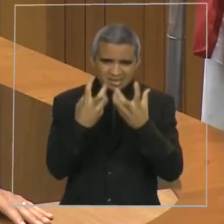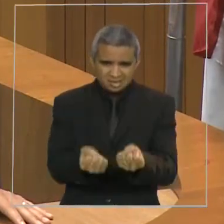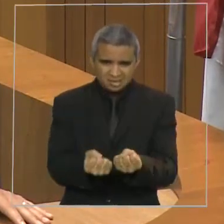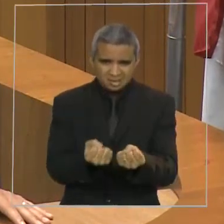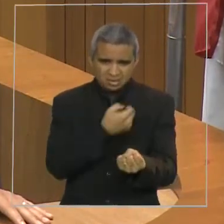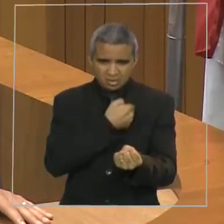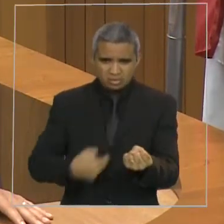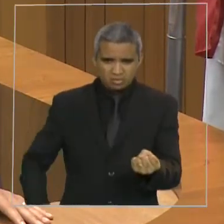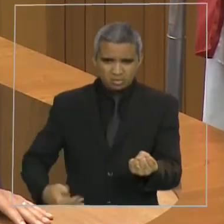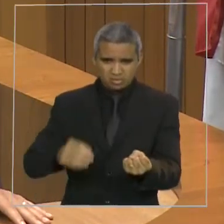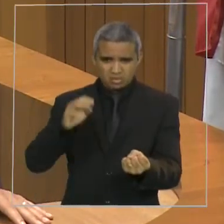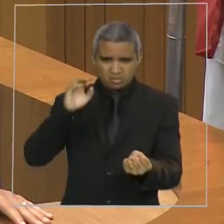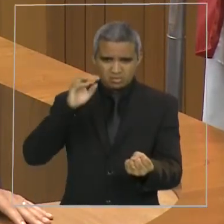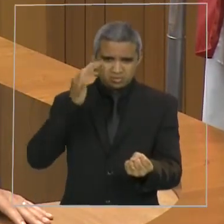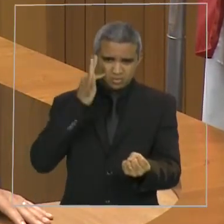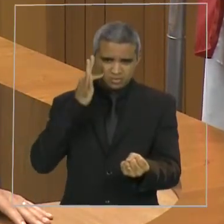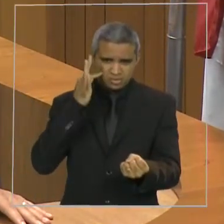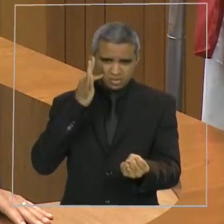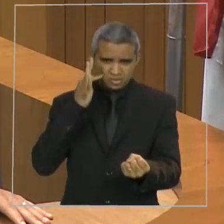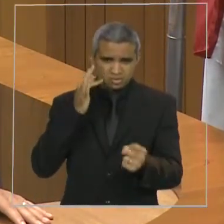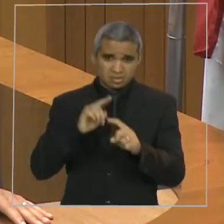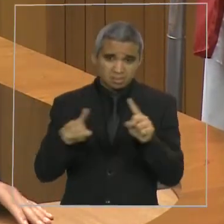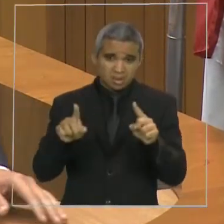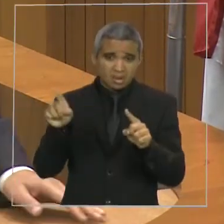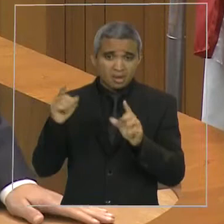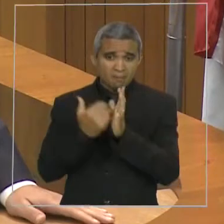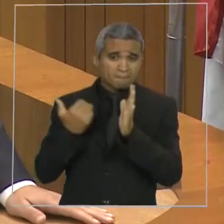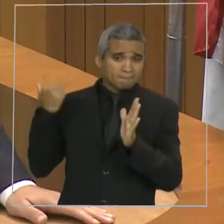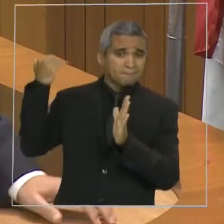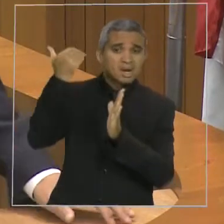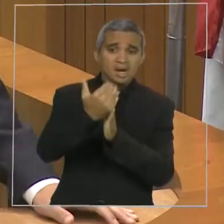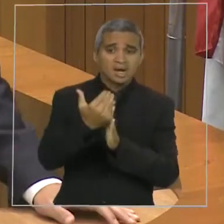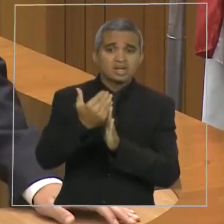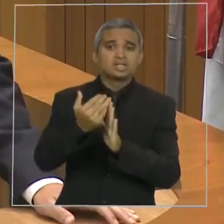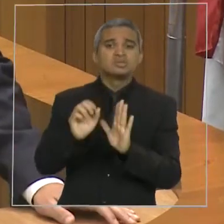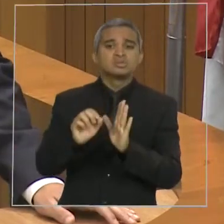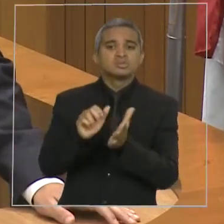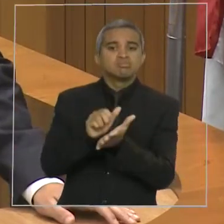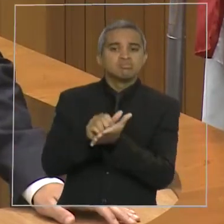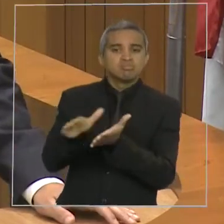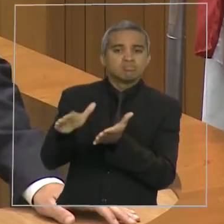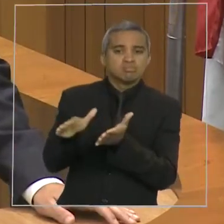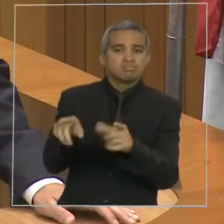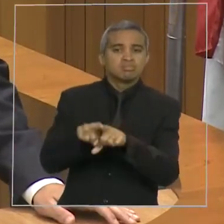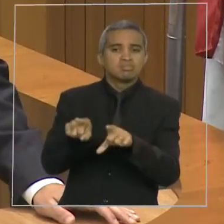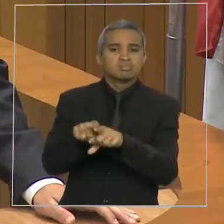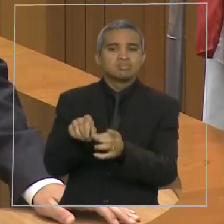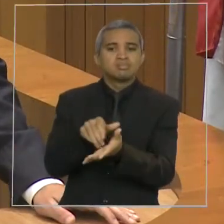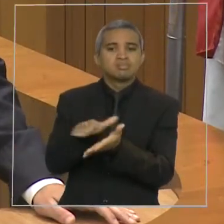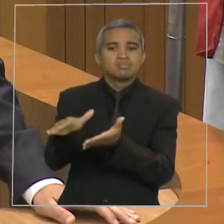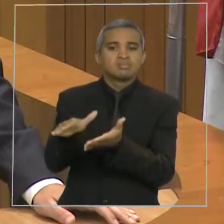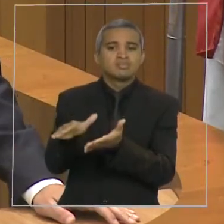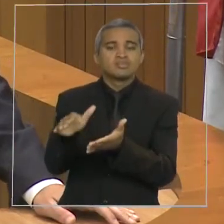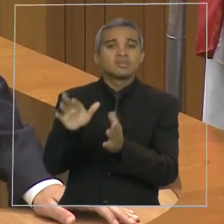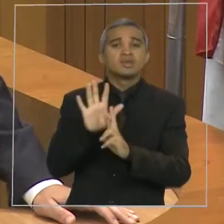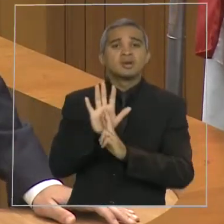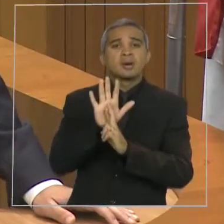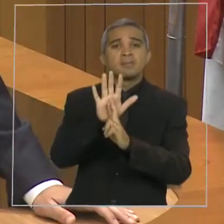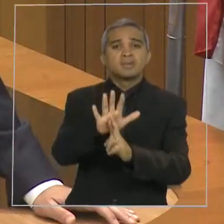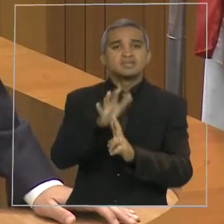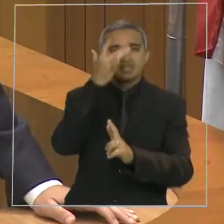governador do Estado? Mas o governador foi além. O governador retirou, senhoras e senhores deputados, o representante da pessoa